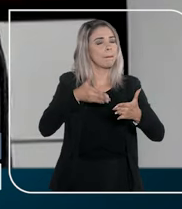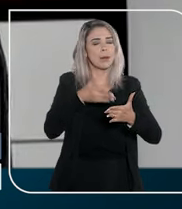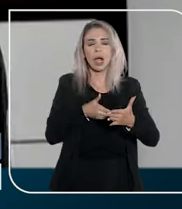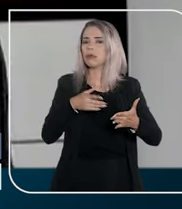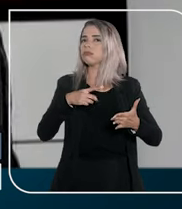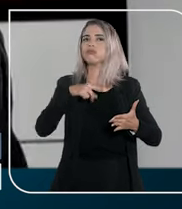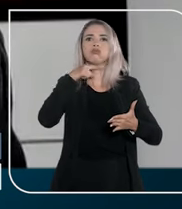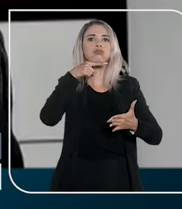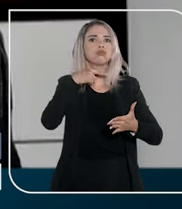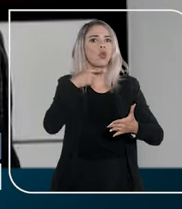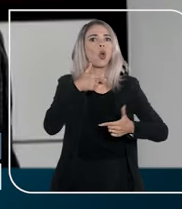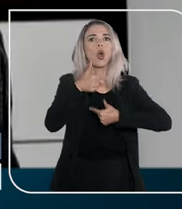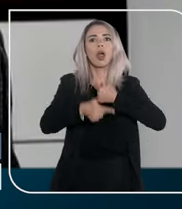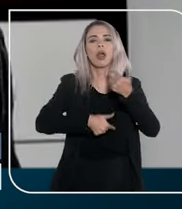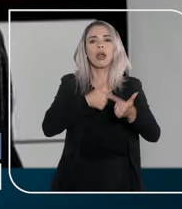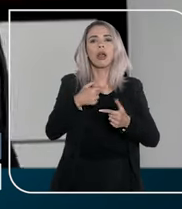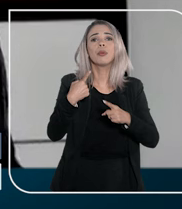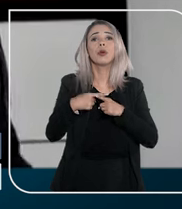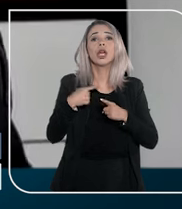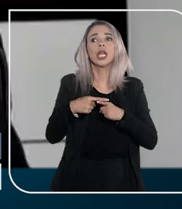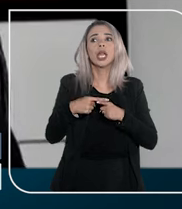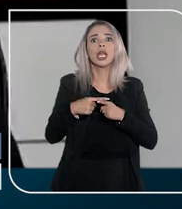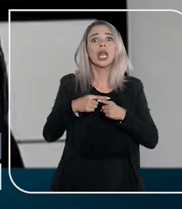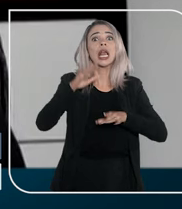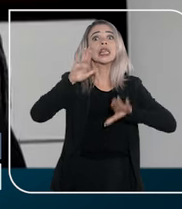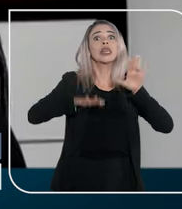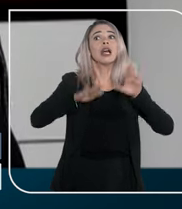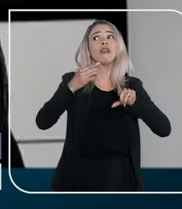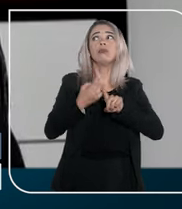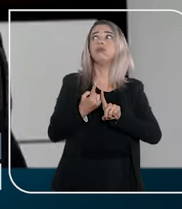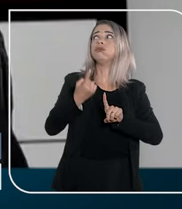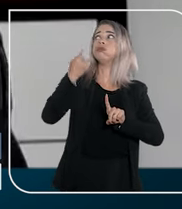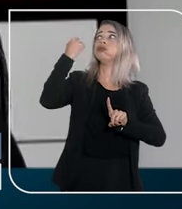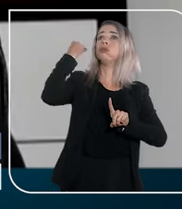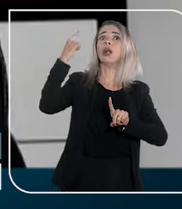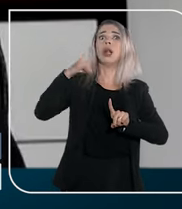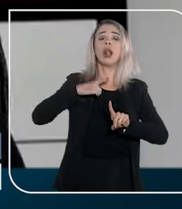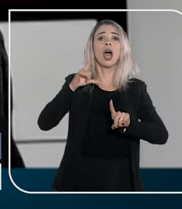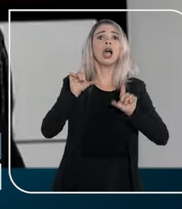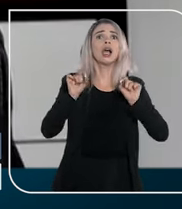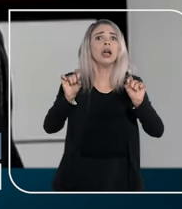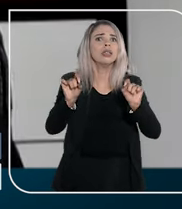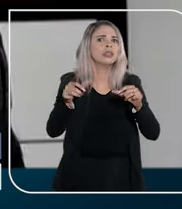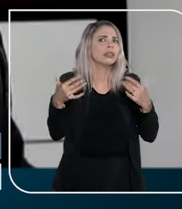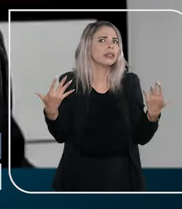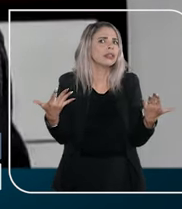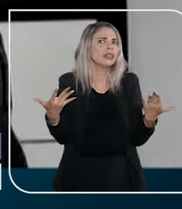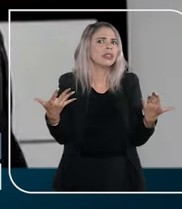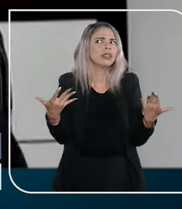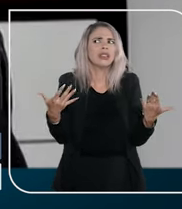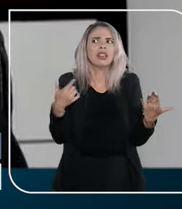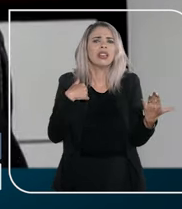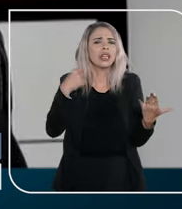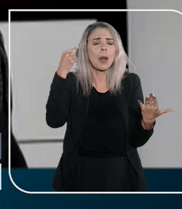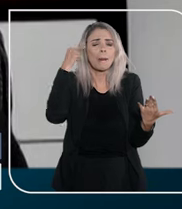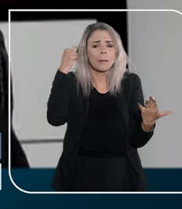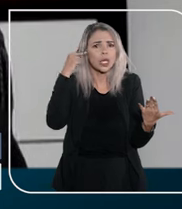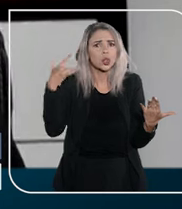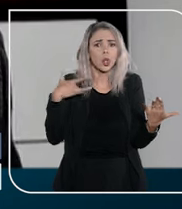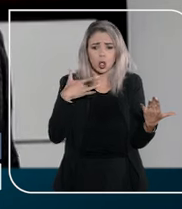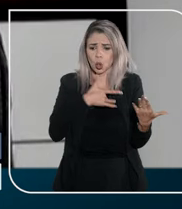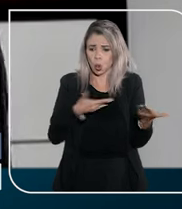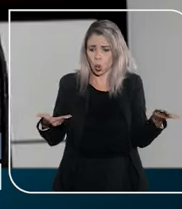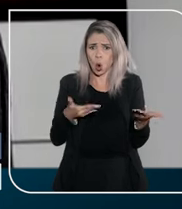no tribunal a pretexto de que um dia ela teve câncer. Então, não se cogitou a saúde dela atual.